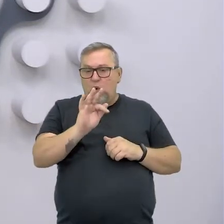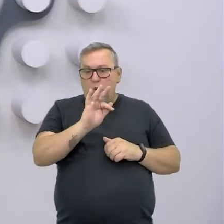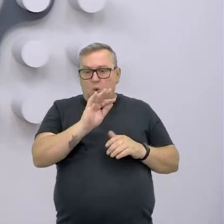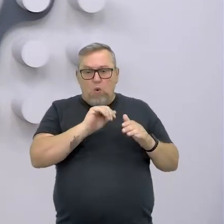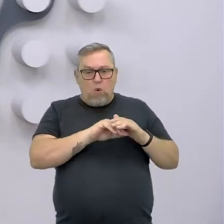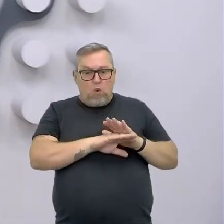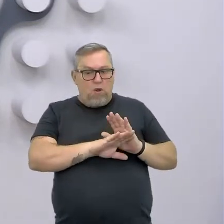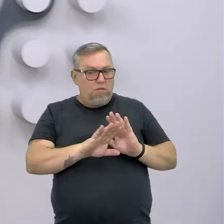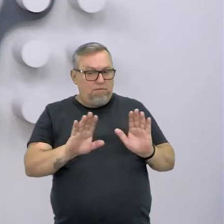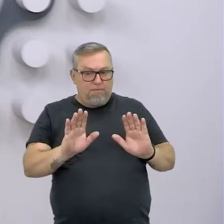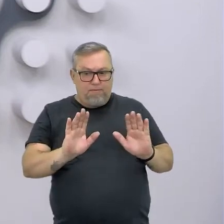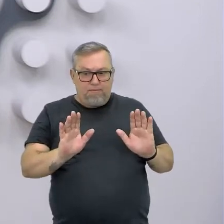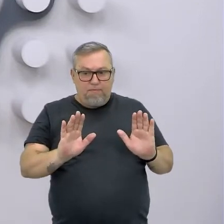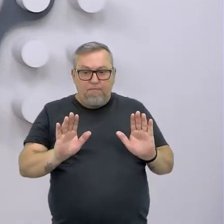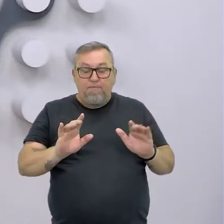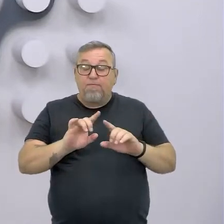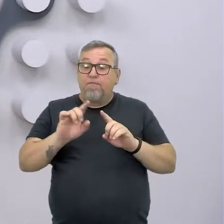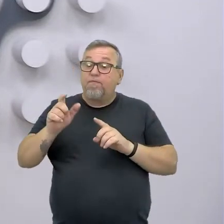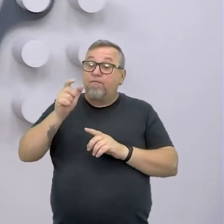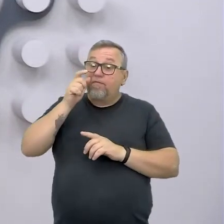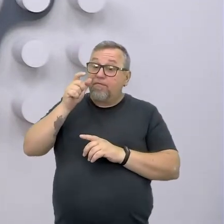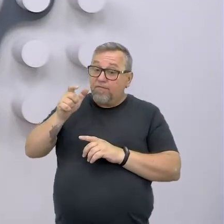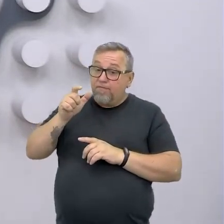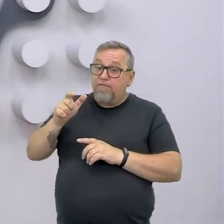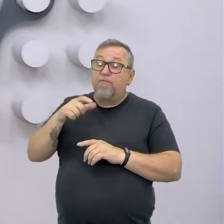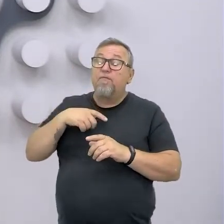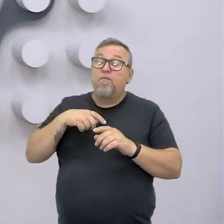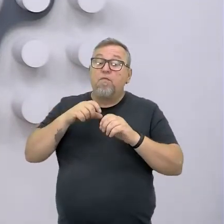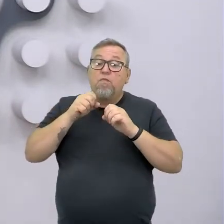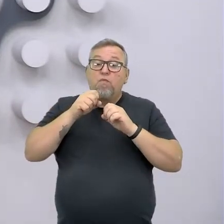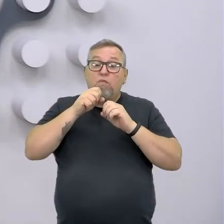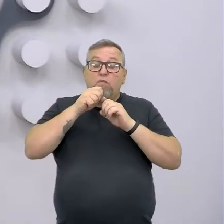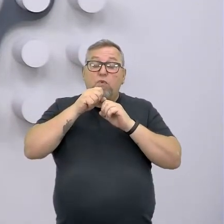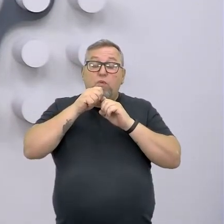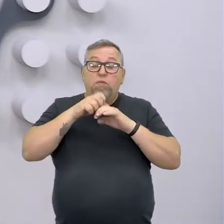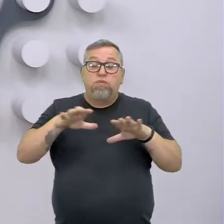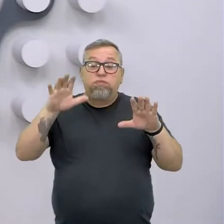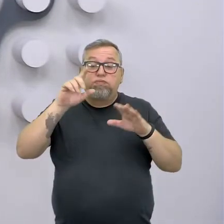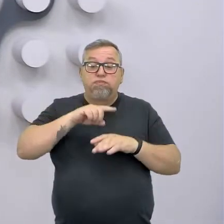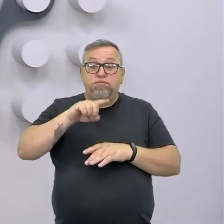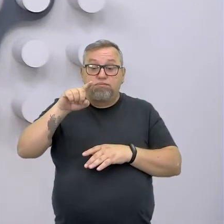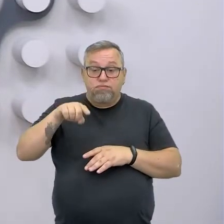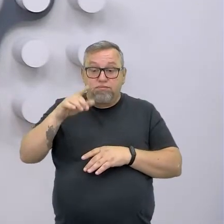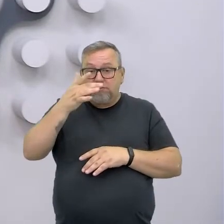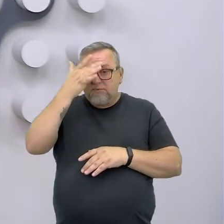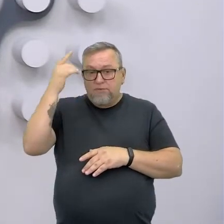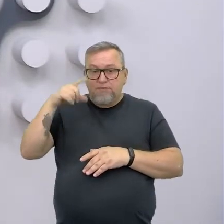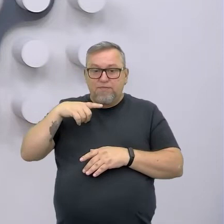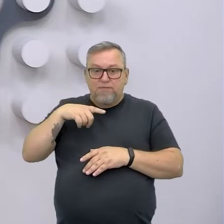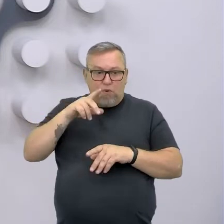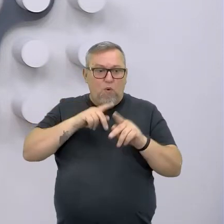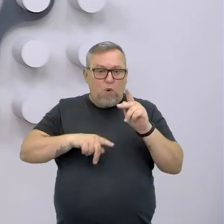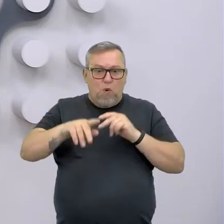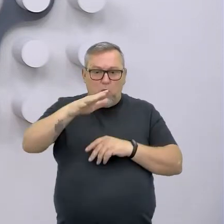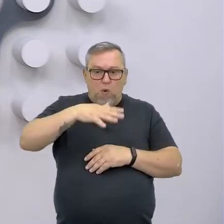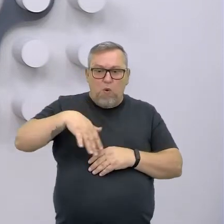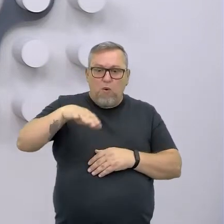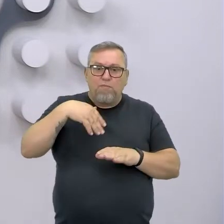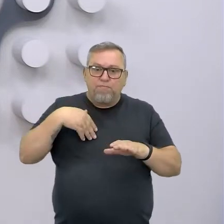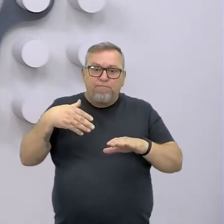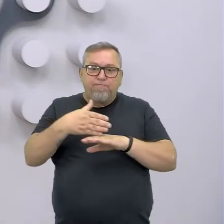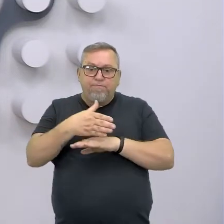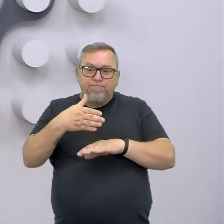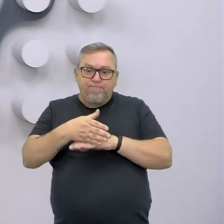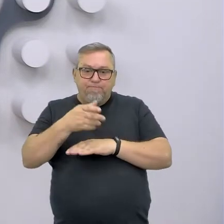etc. Na verdade, o interesse mesmo da publicação científica é que eles se popularizem esses escritos.